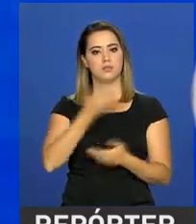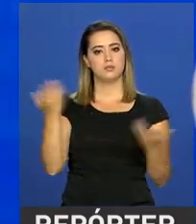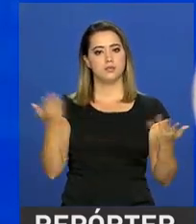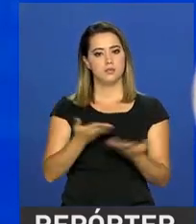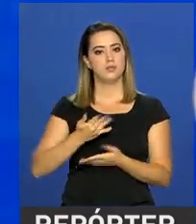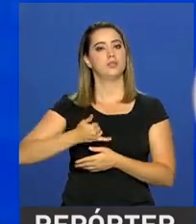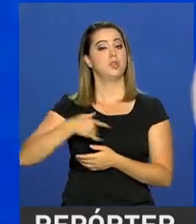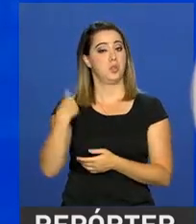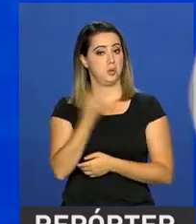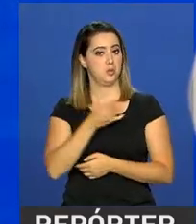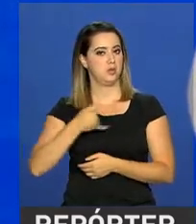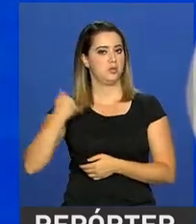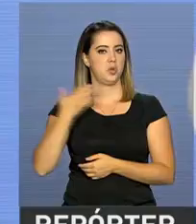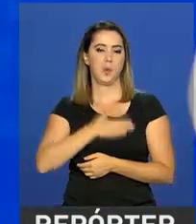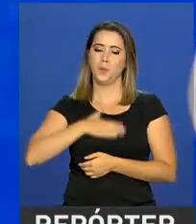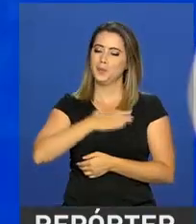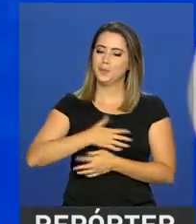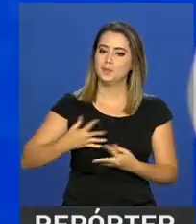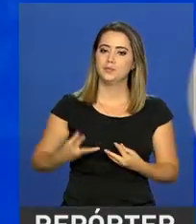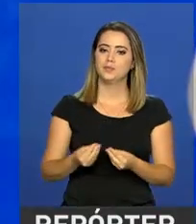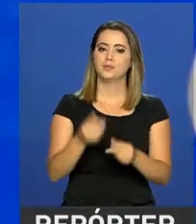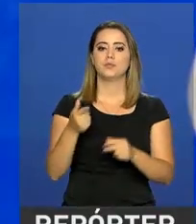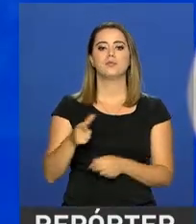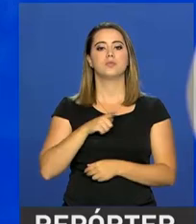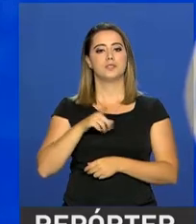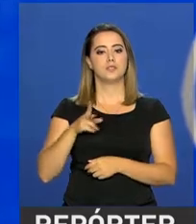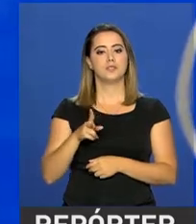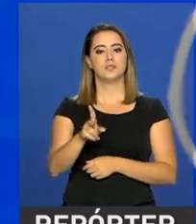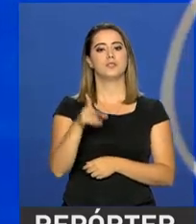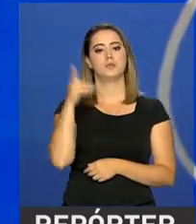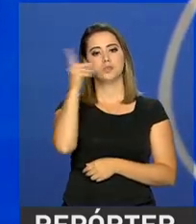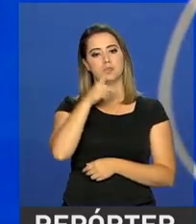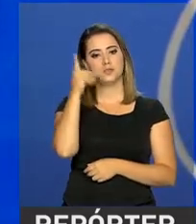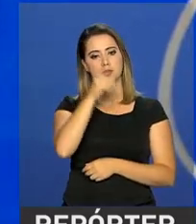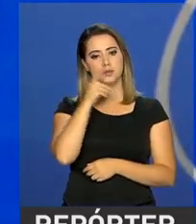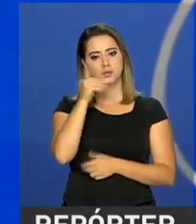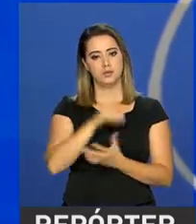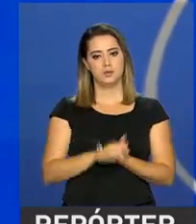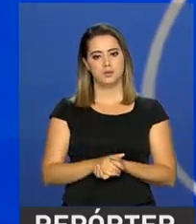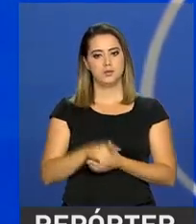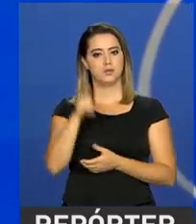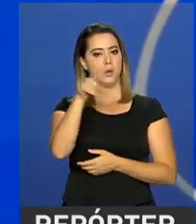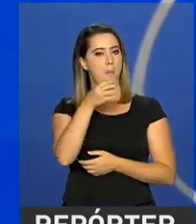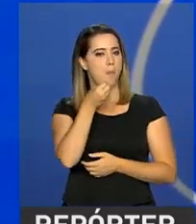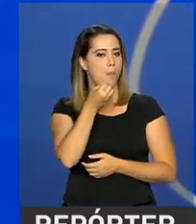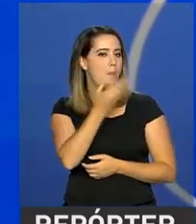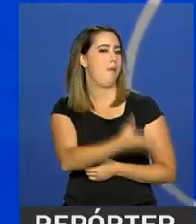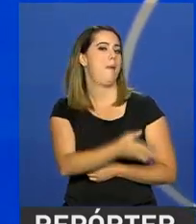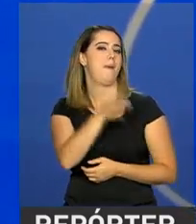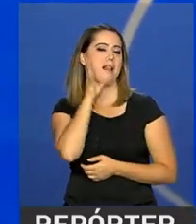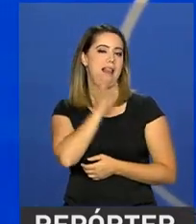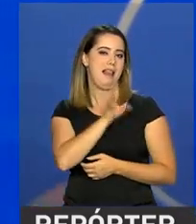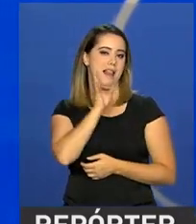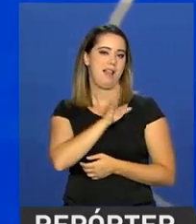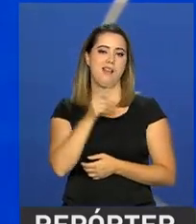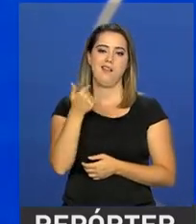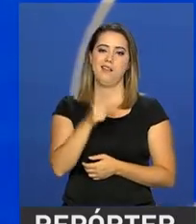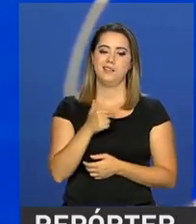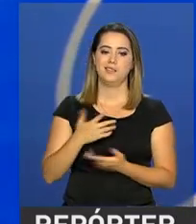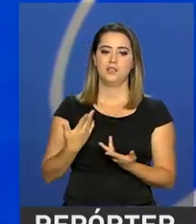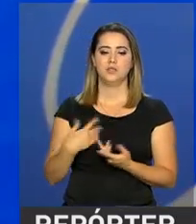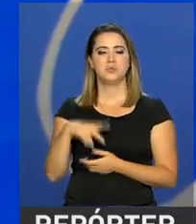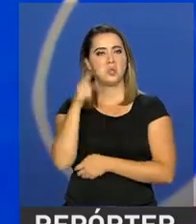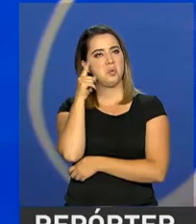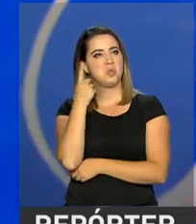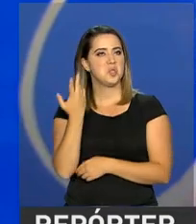idade. Estou gostando demais. Se eu puder, eu venho de novo até domingo. Tá muito legal. Não parece que... Quando eu